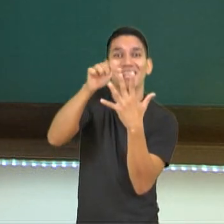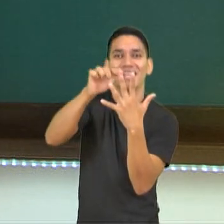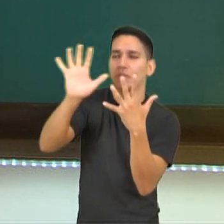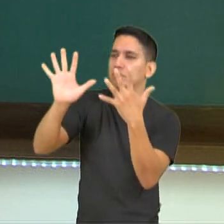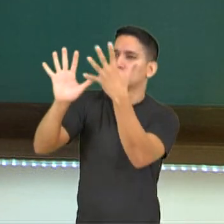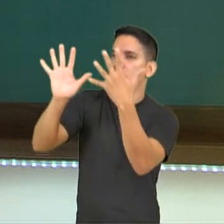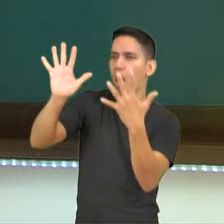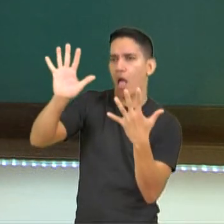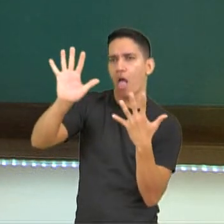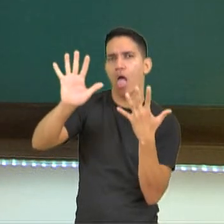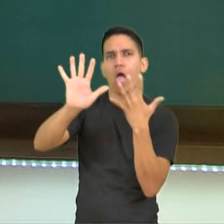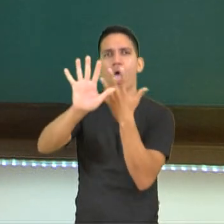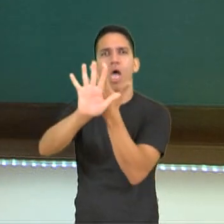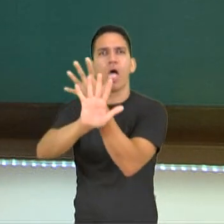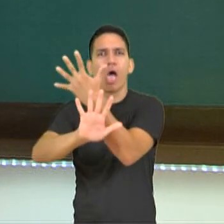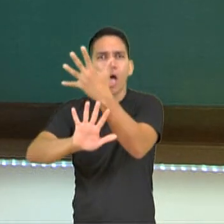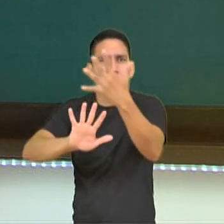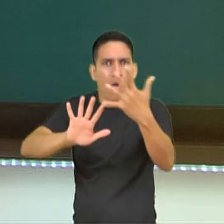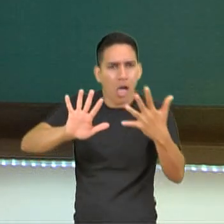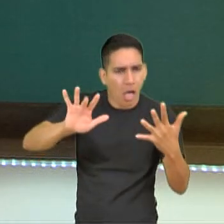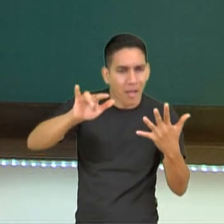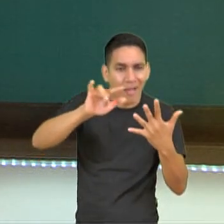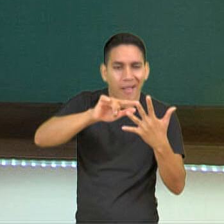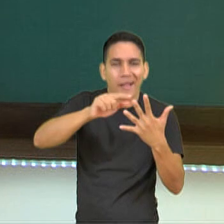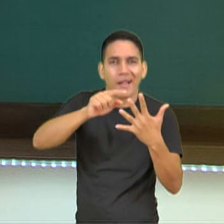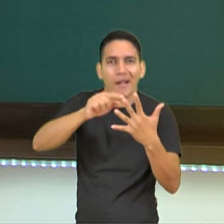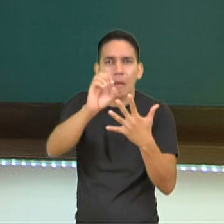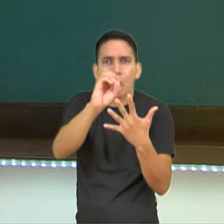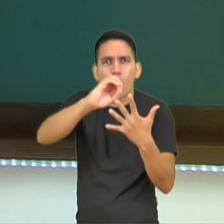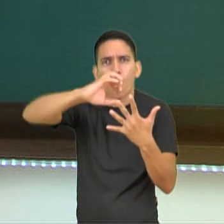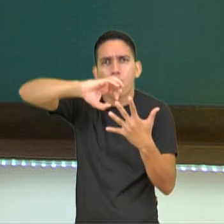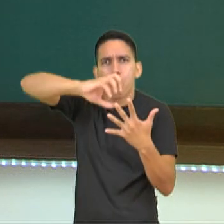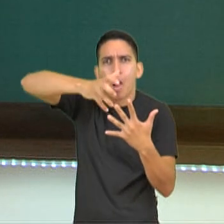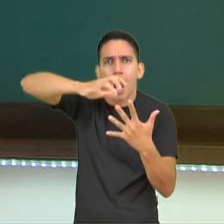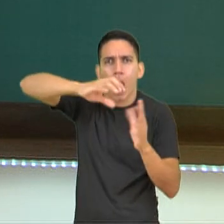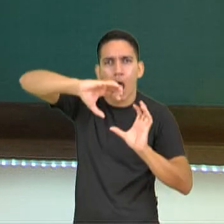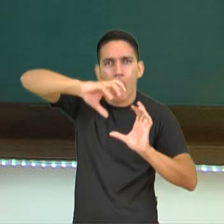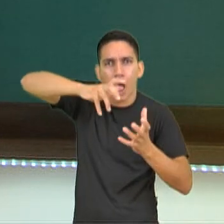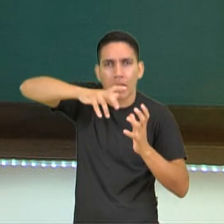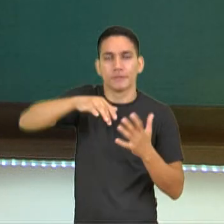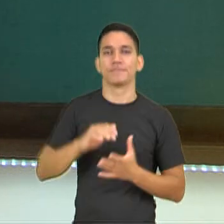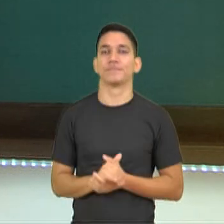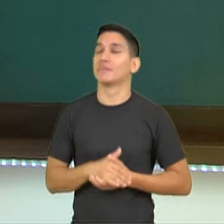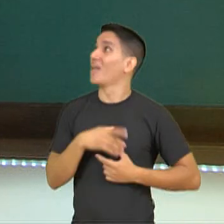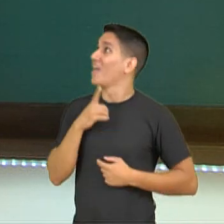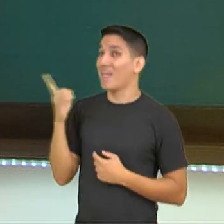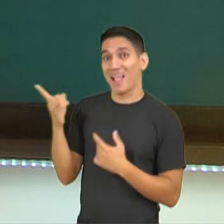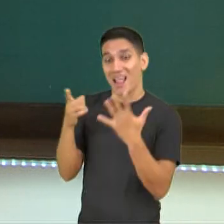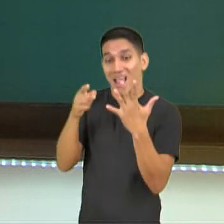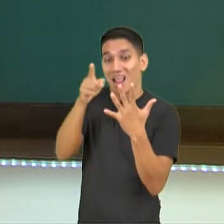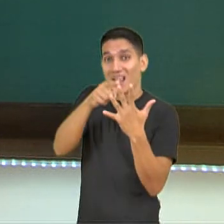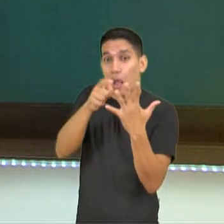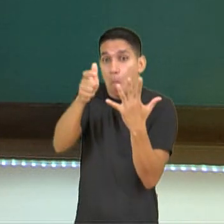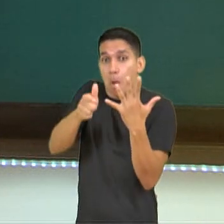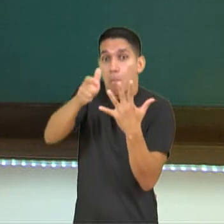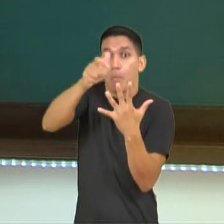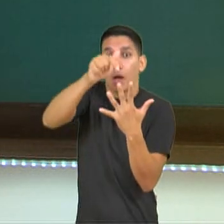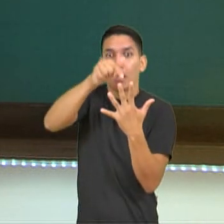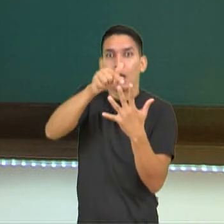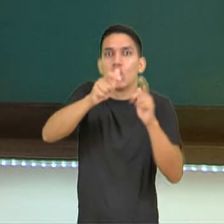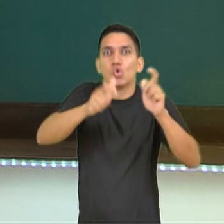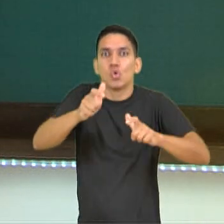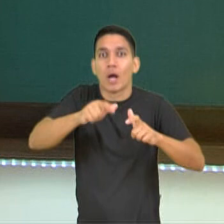Nessa distribuição aqui dos planetas no sistema solar. E essa posição da Terra,